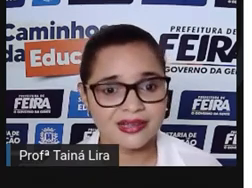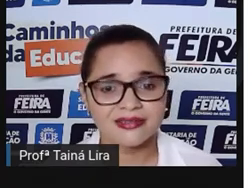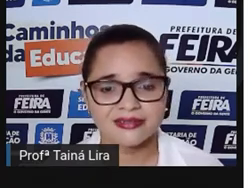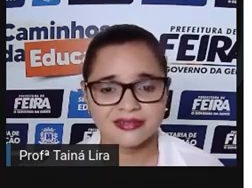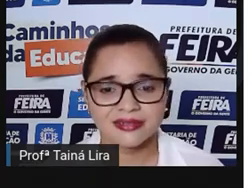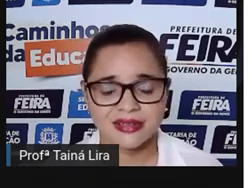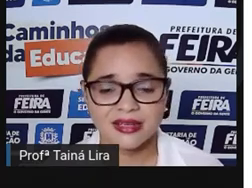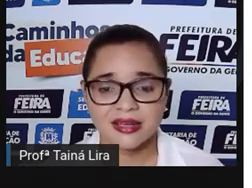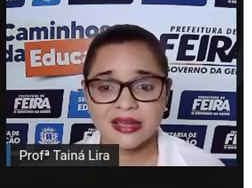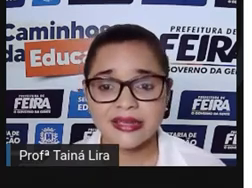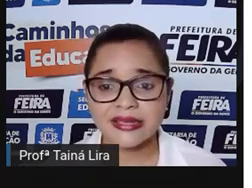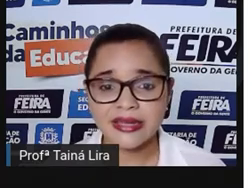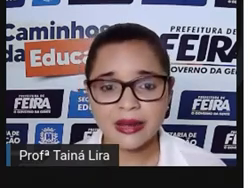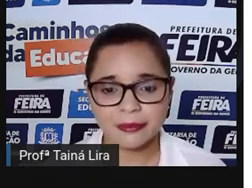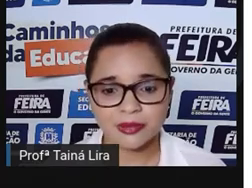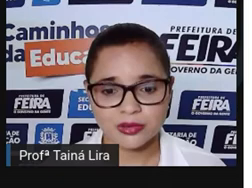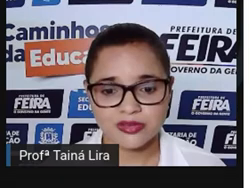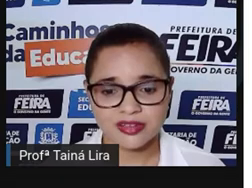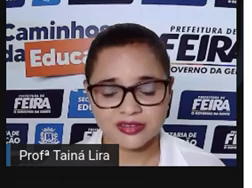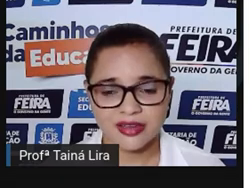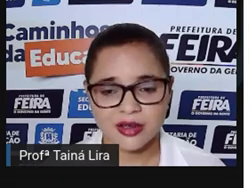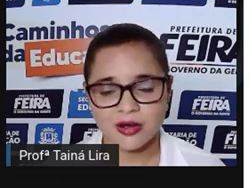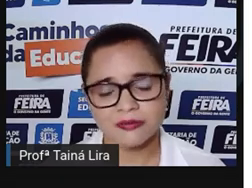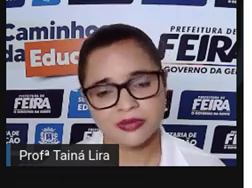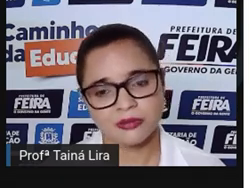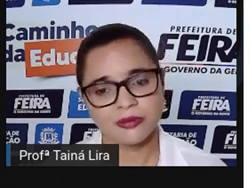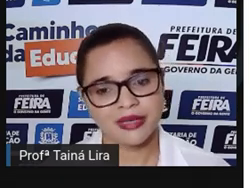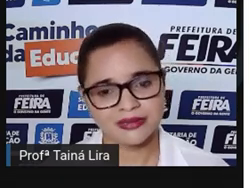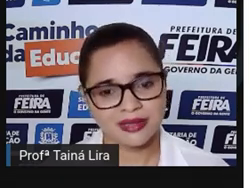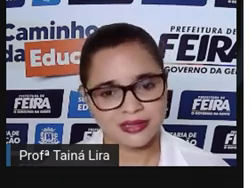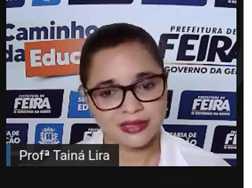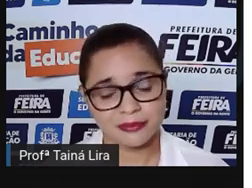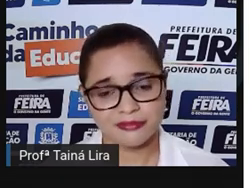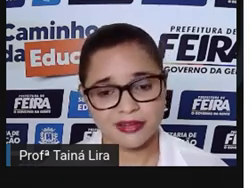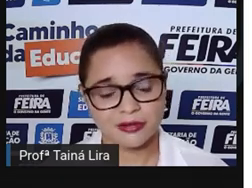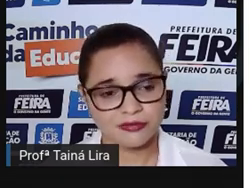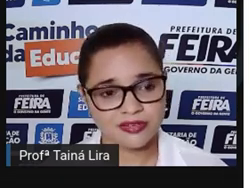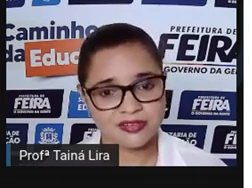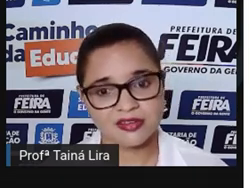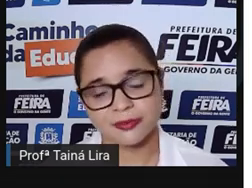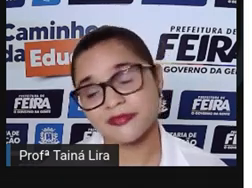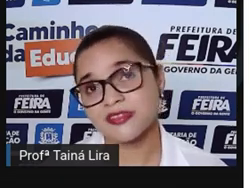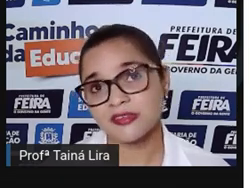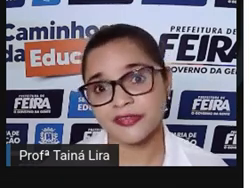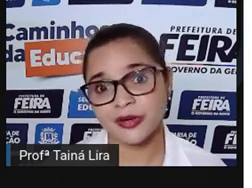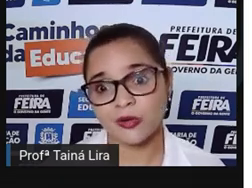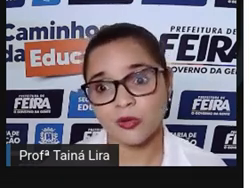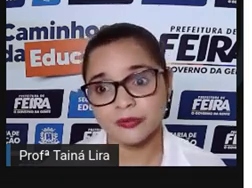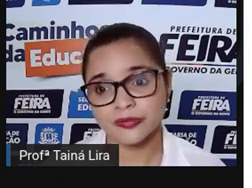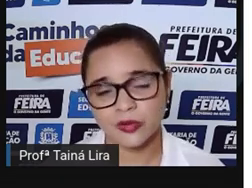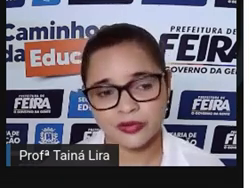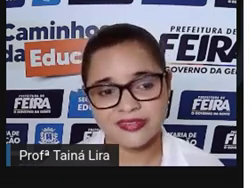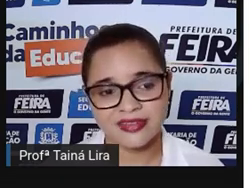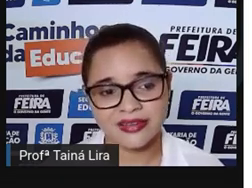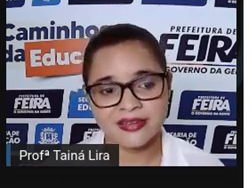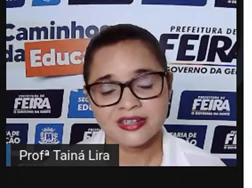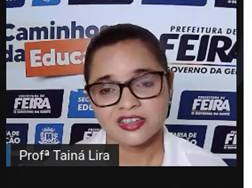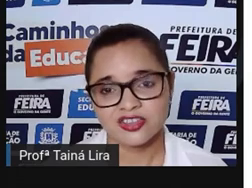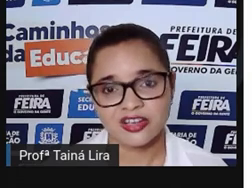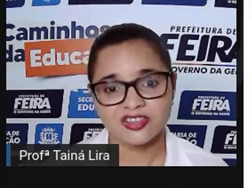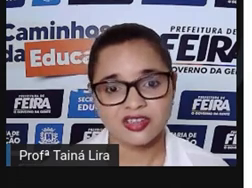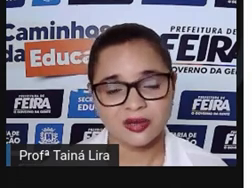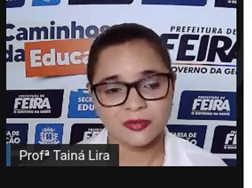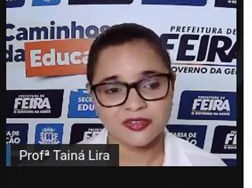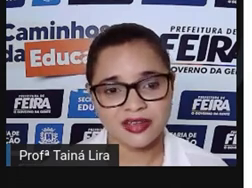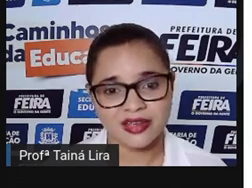celular. E a Pró trouxe até, ó, uma matéria aqui para falar com vocês, para vocês verem como nós, né,